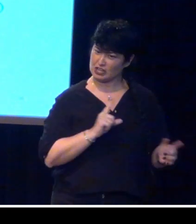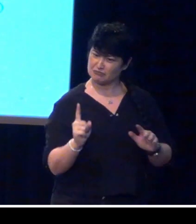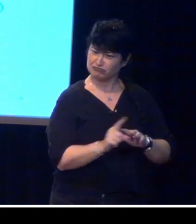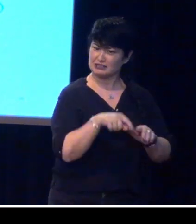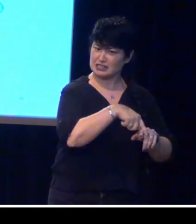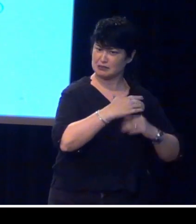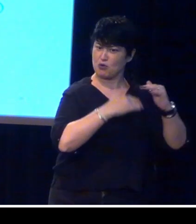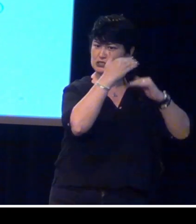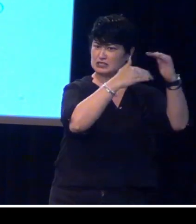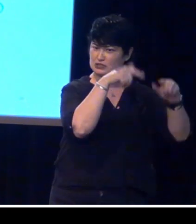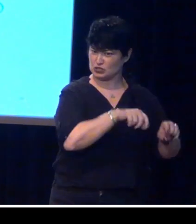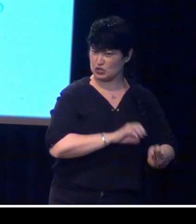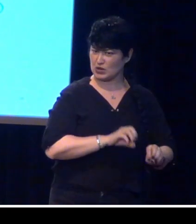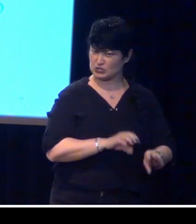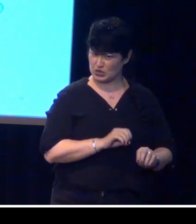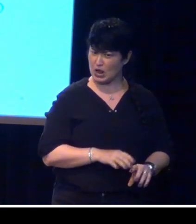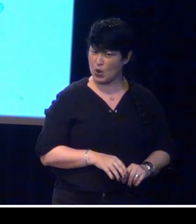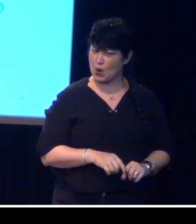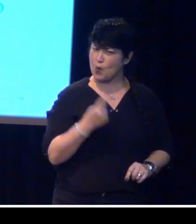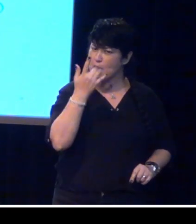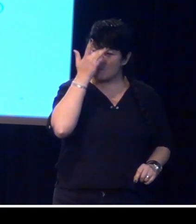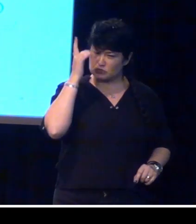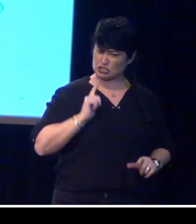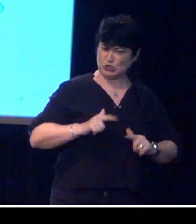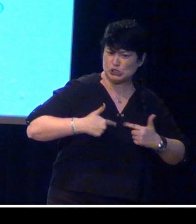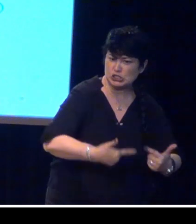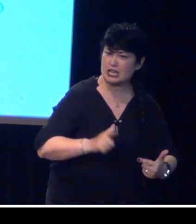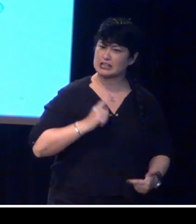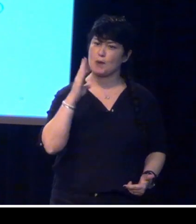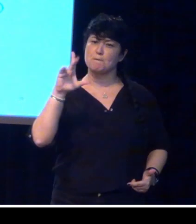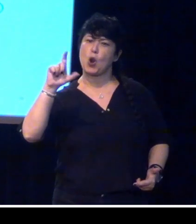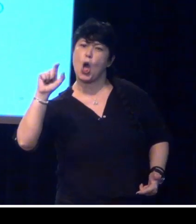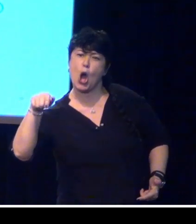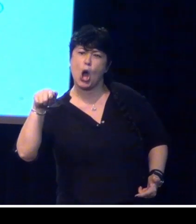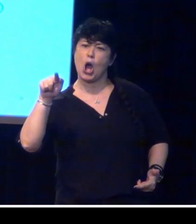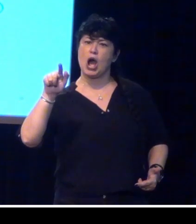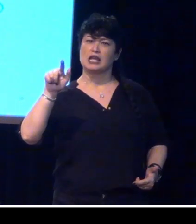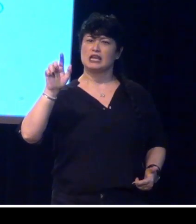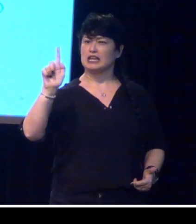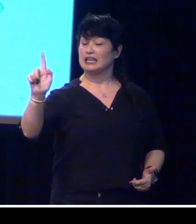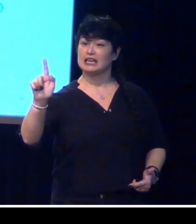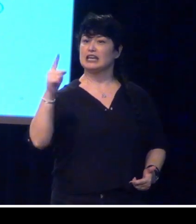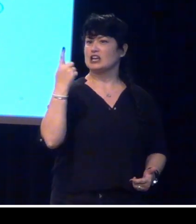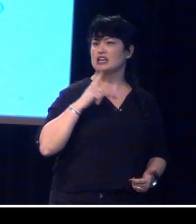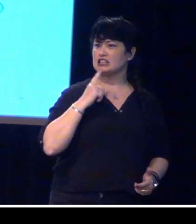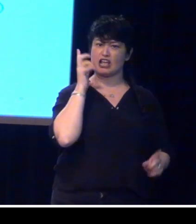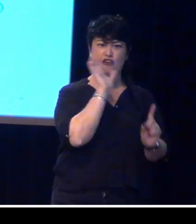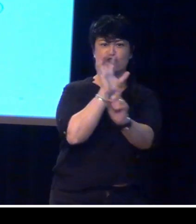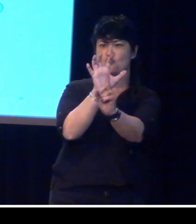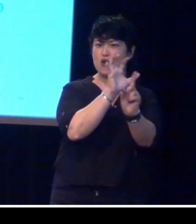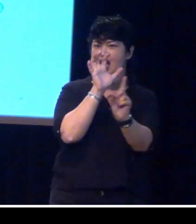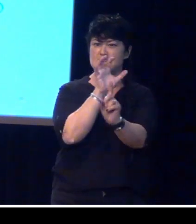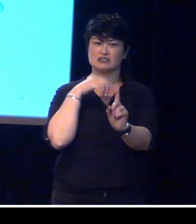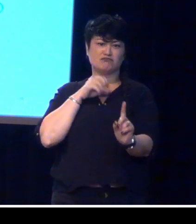nesse processo educacional? Uma pessoa que é ativa, que tem um blog, que tem um vlog, que tem um